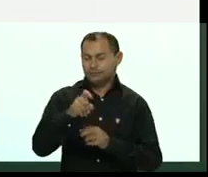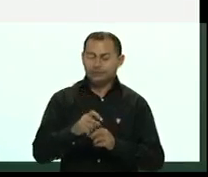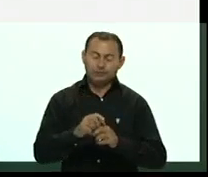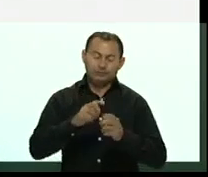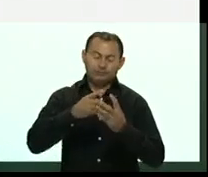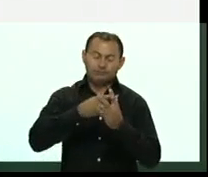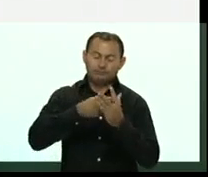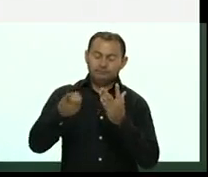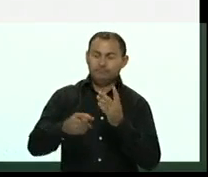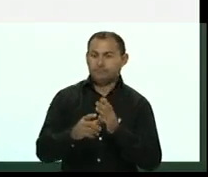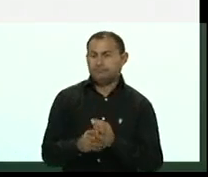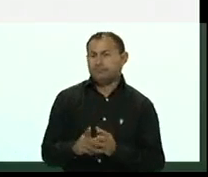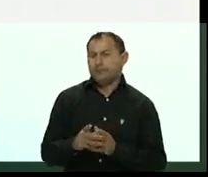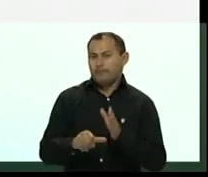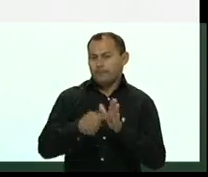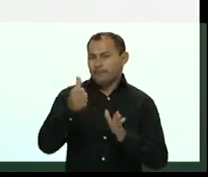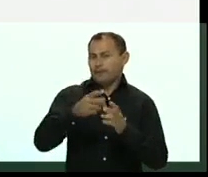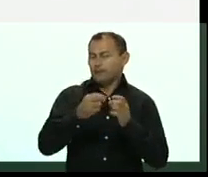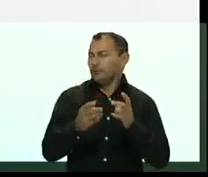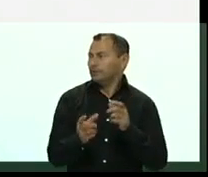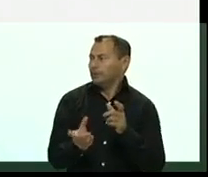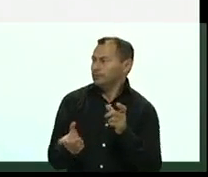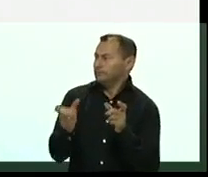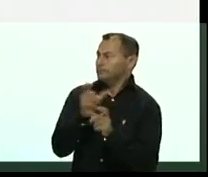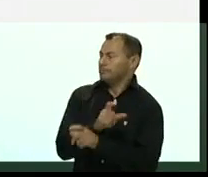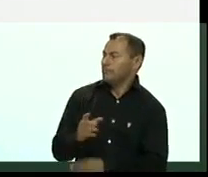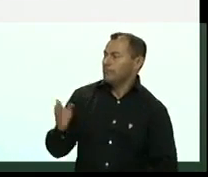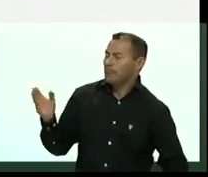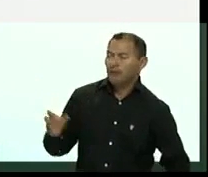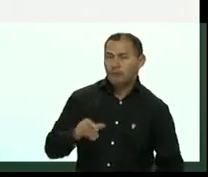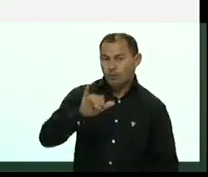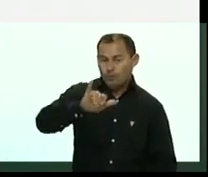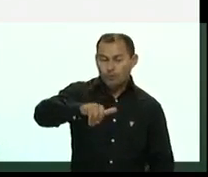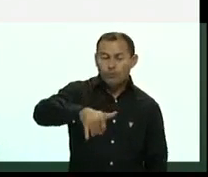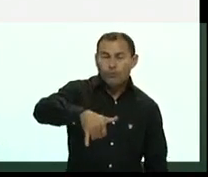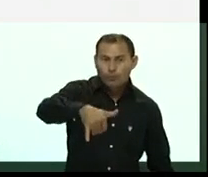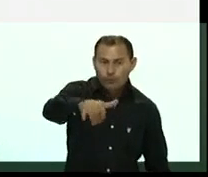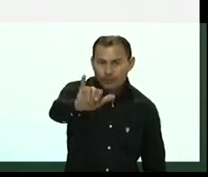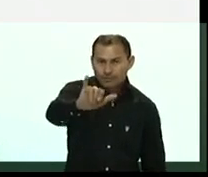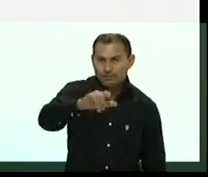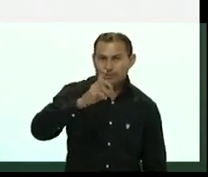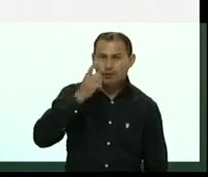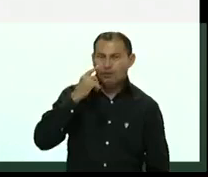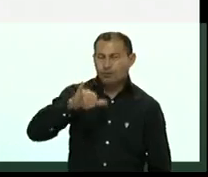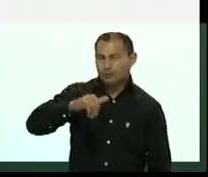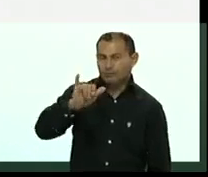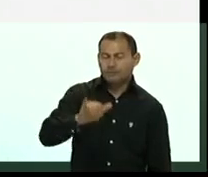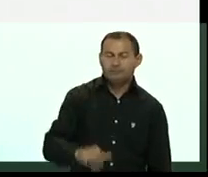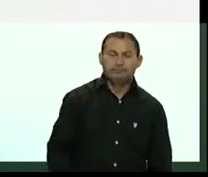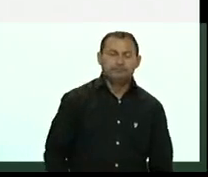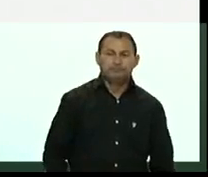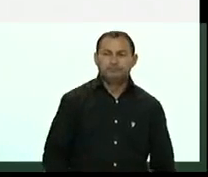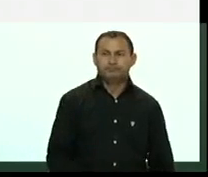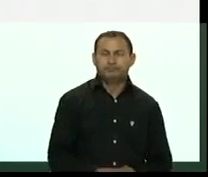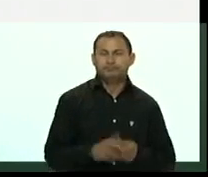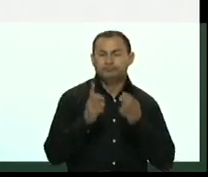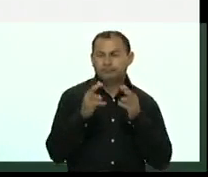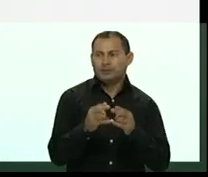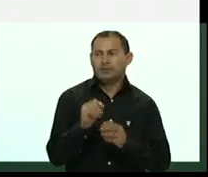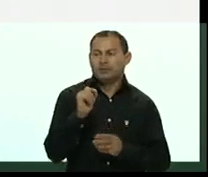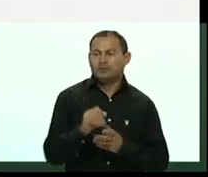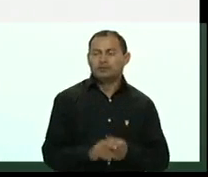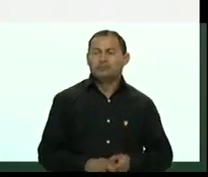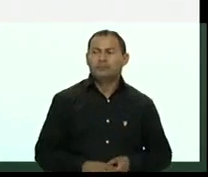ordem. Primeira coisa que a gente fez, tá? O y, olha lá, o y é igual ao